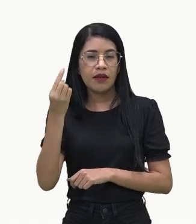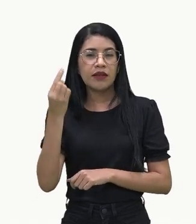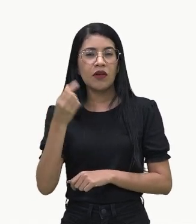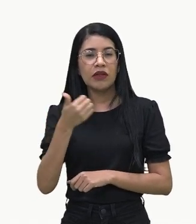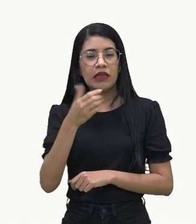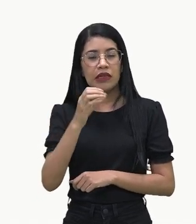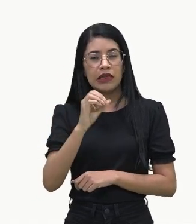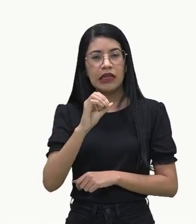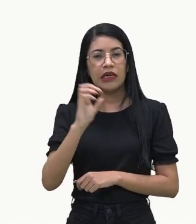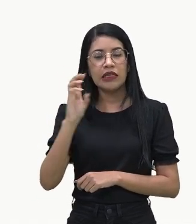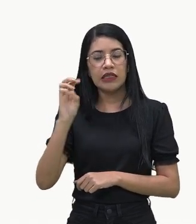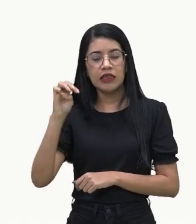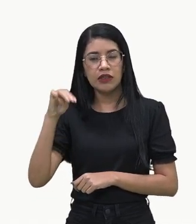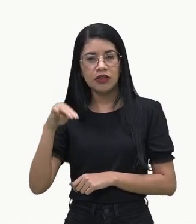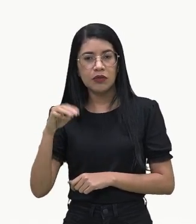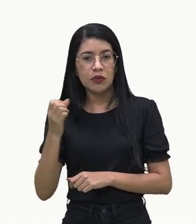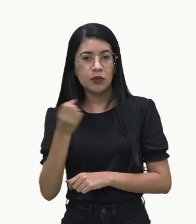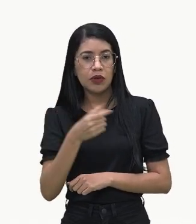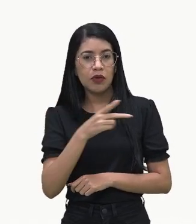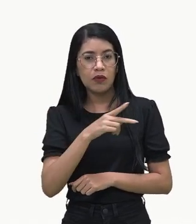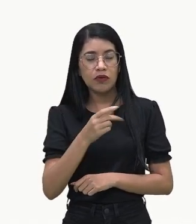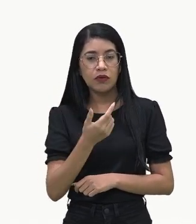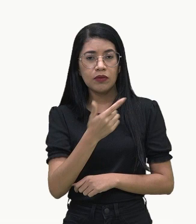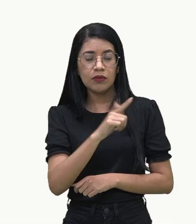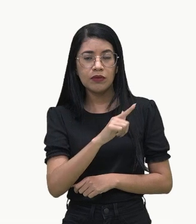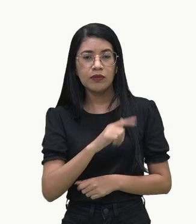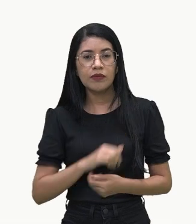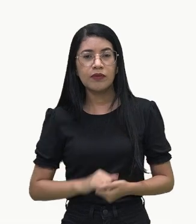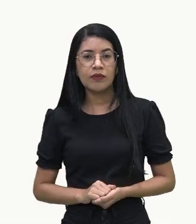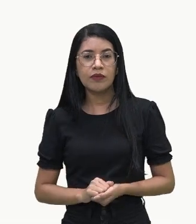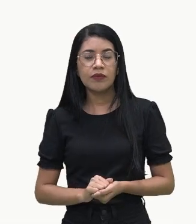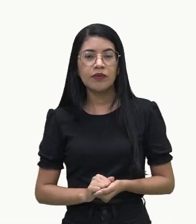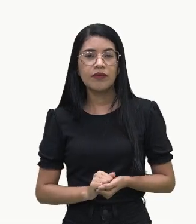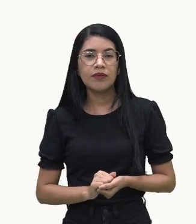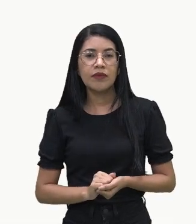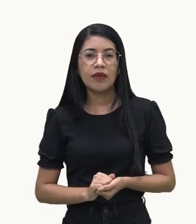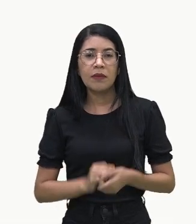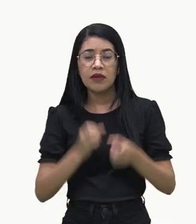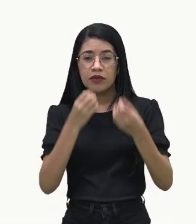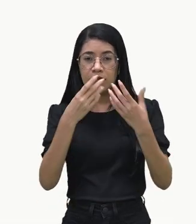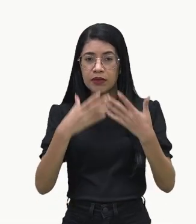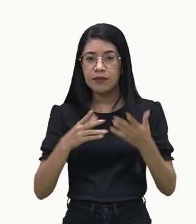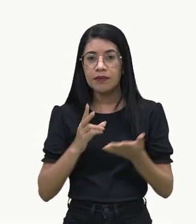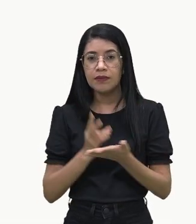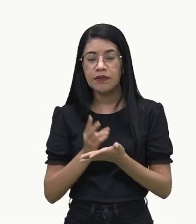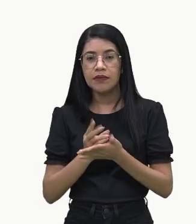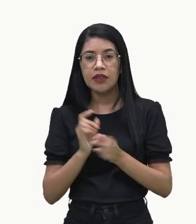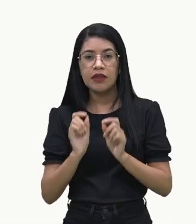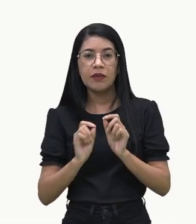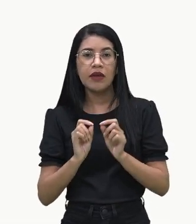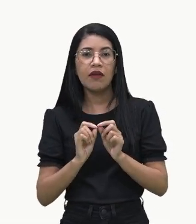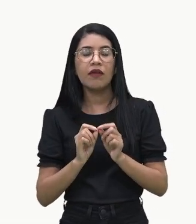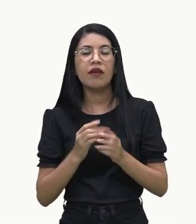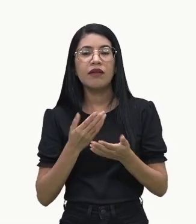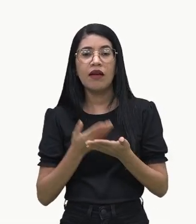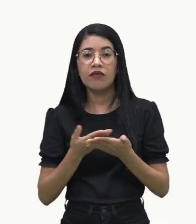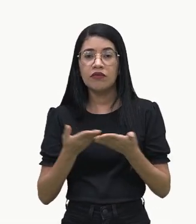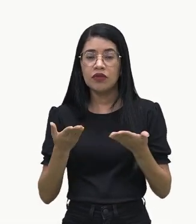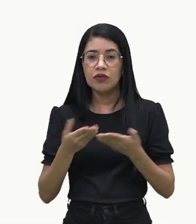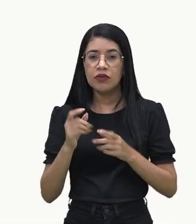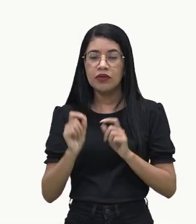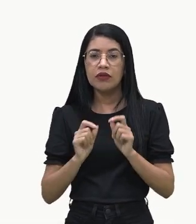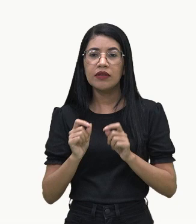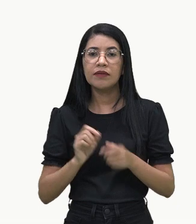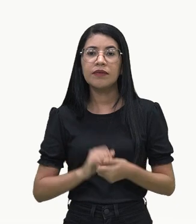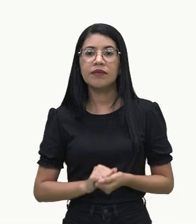que o professor Mário. Mas é aquilo que eu estou dizendo para vocês sempre ao longo dessa aula. Não